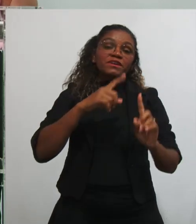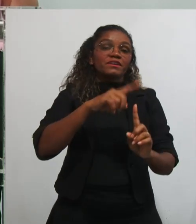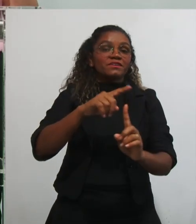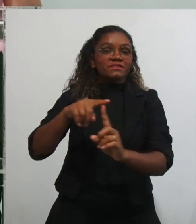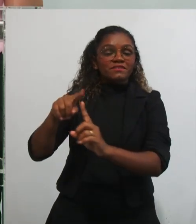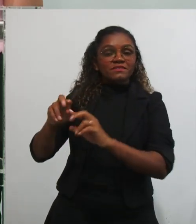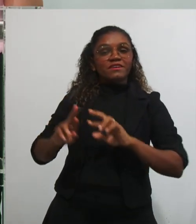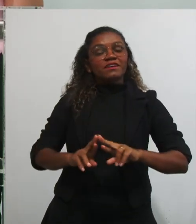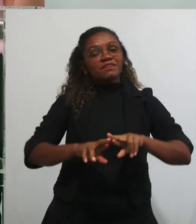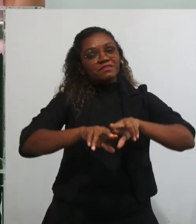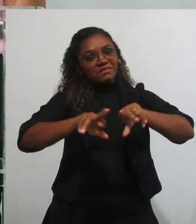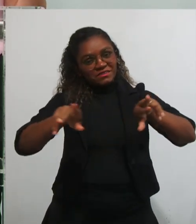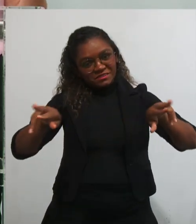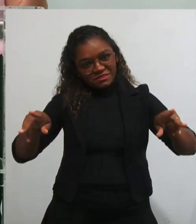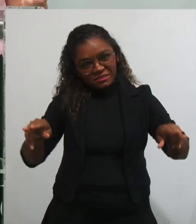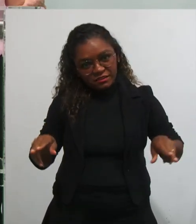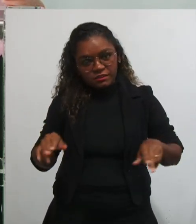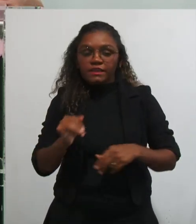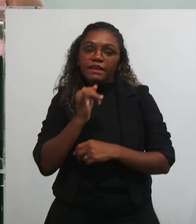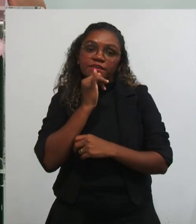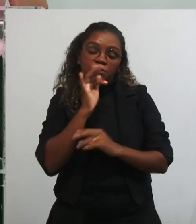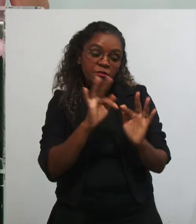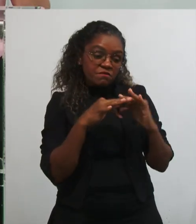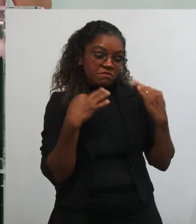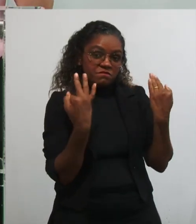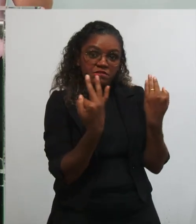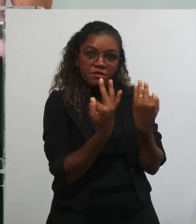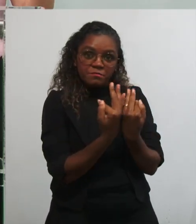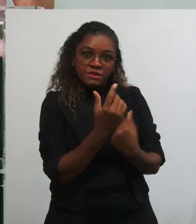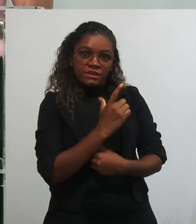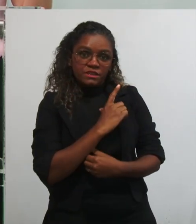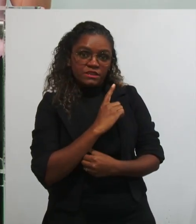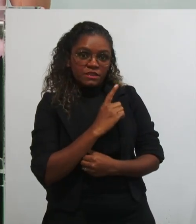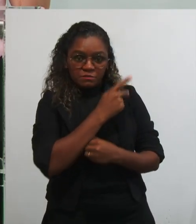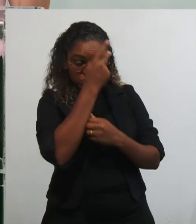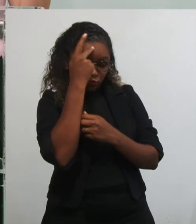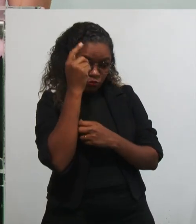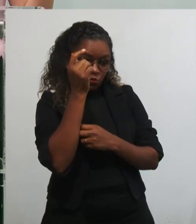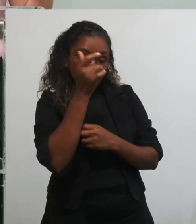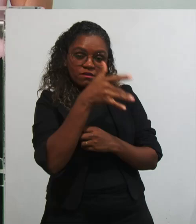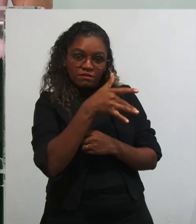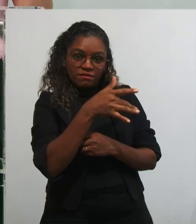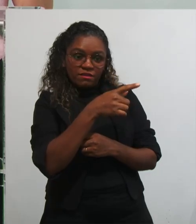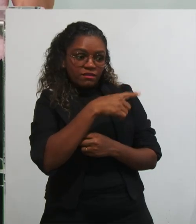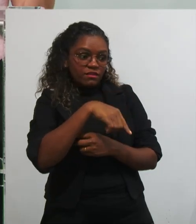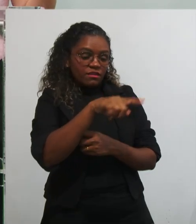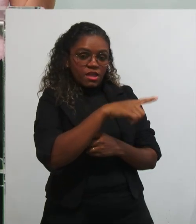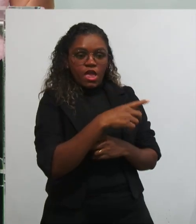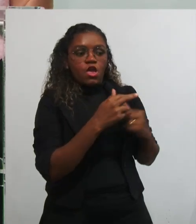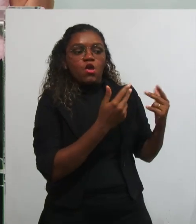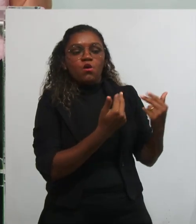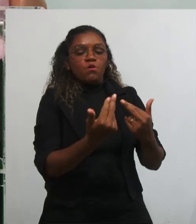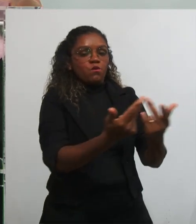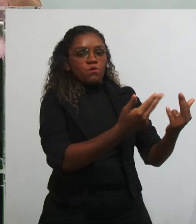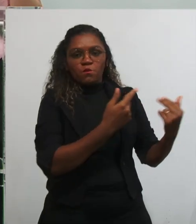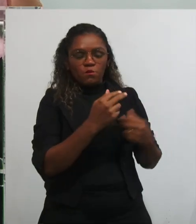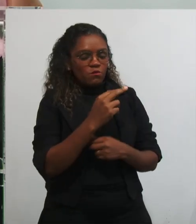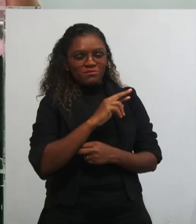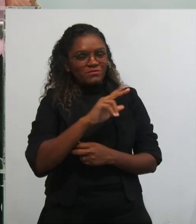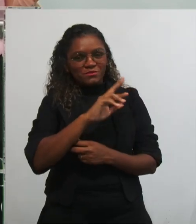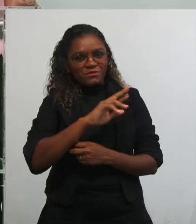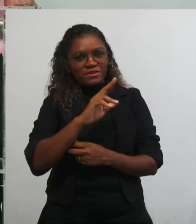Então, mesmo que eles sejam da mesma família, os experimentos, né, as vivências vão